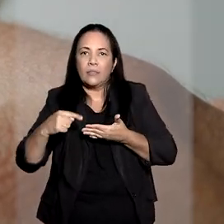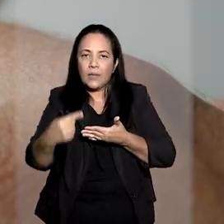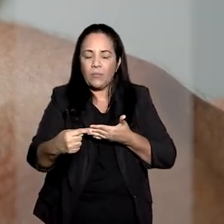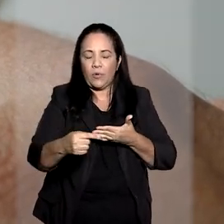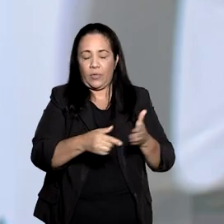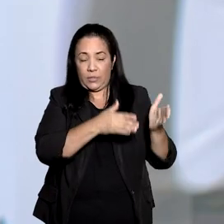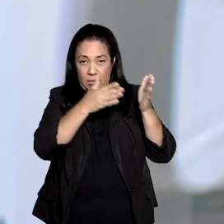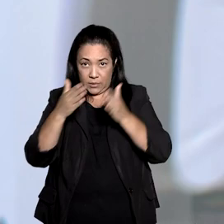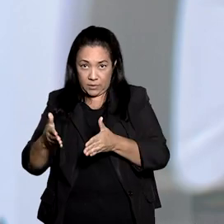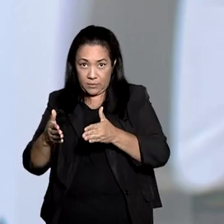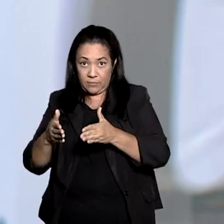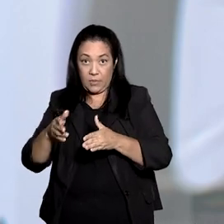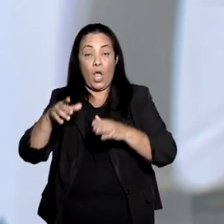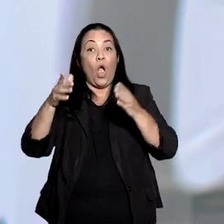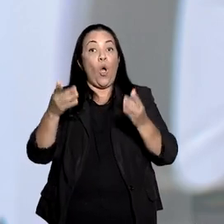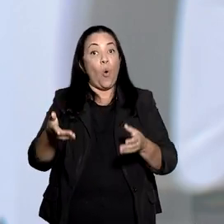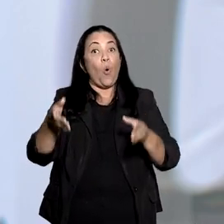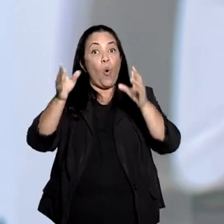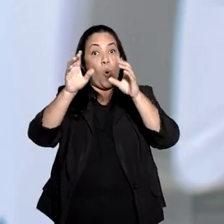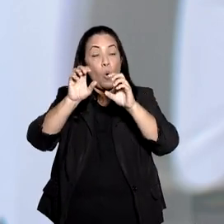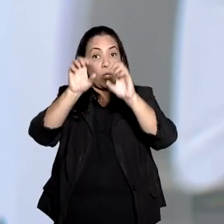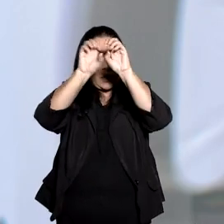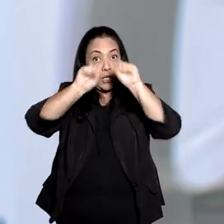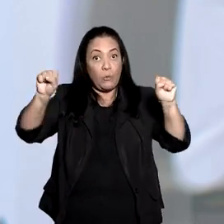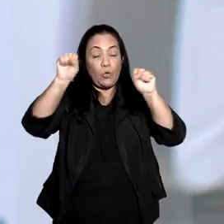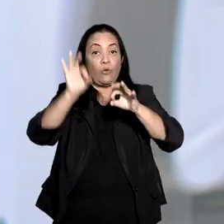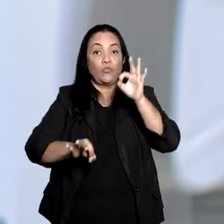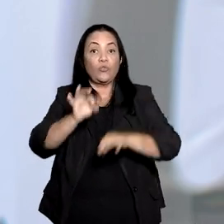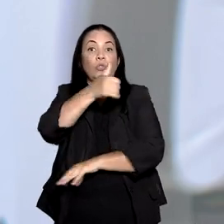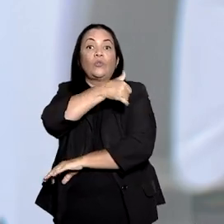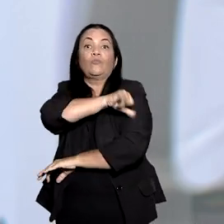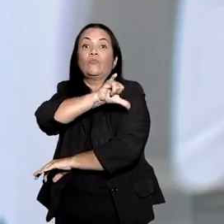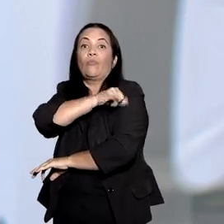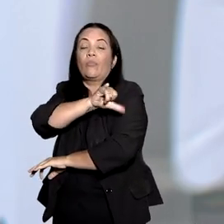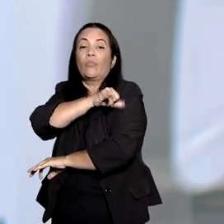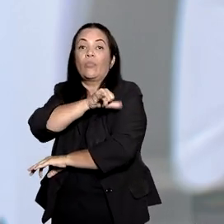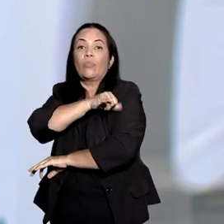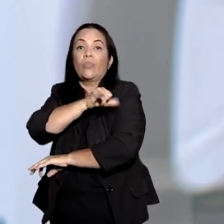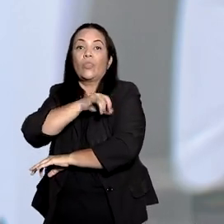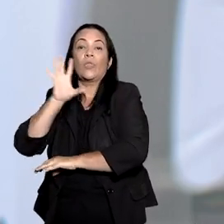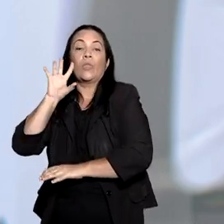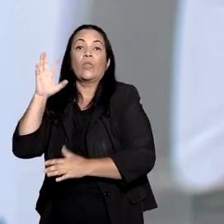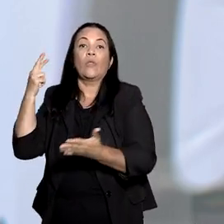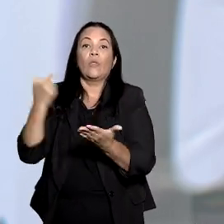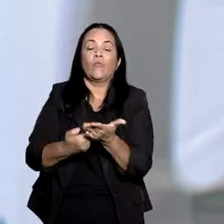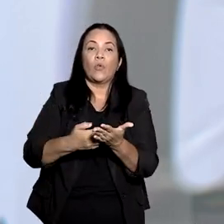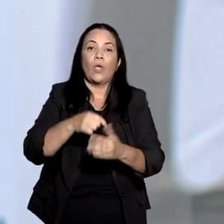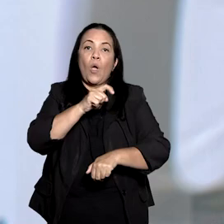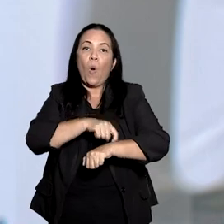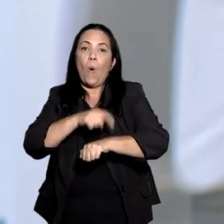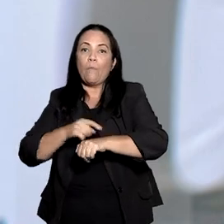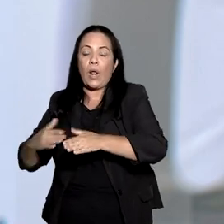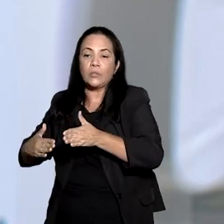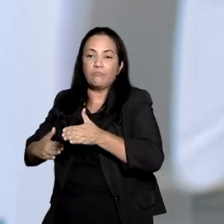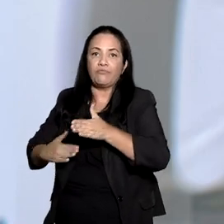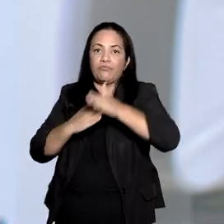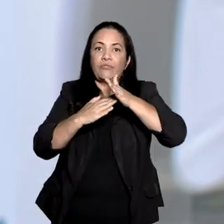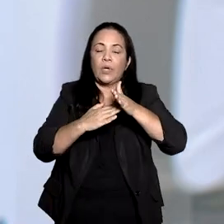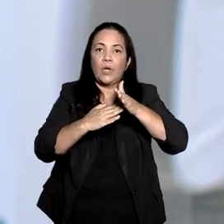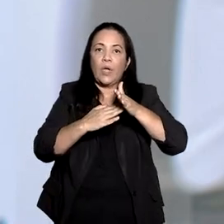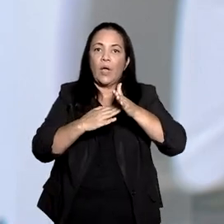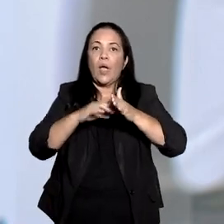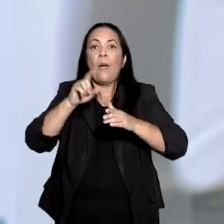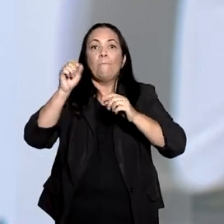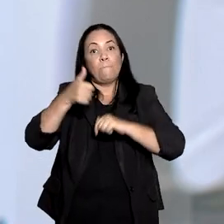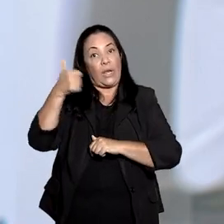favor do profissional no caso julgado o Tribunal de Justiça do Rio de Janeiro havia concluído Que o prazo prescricional só começa